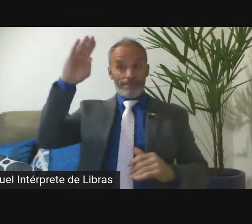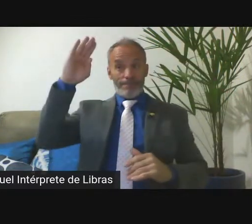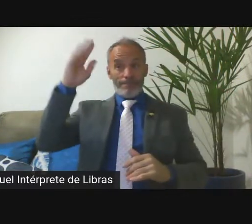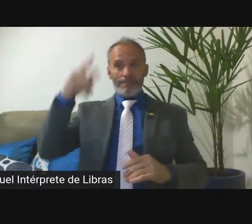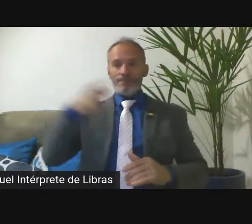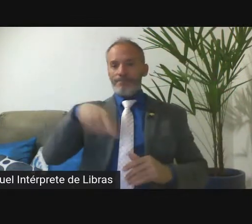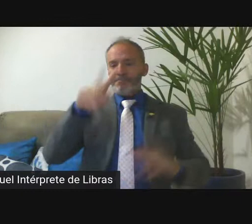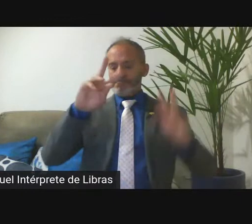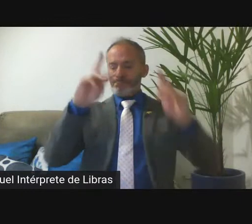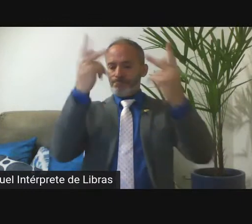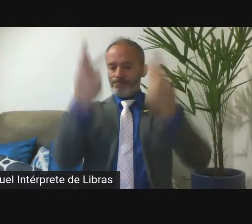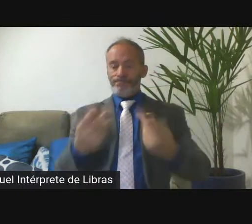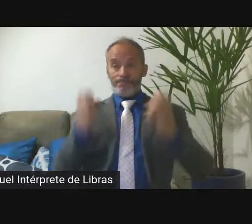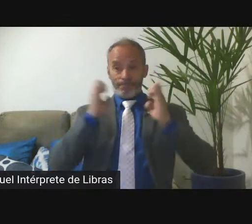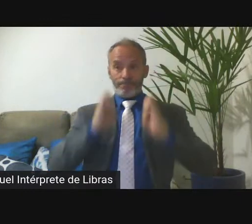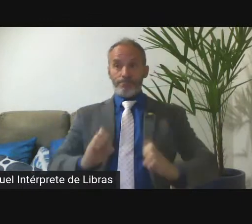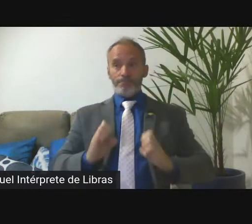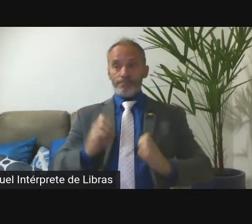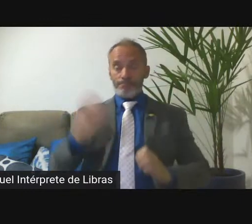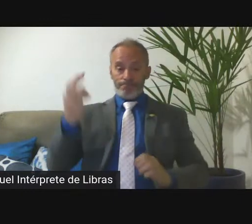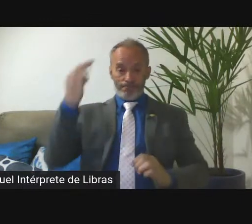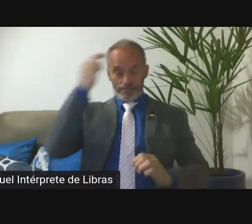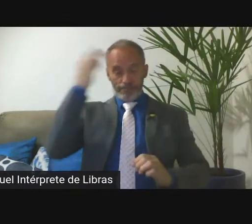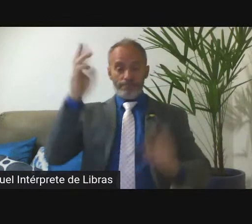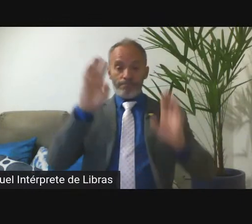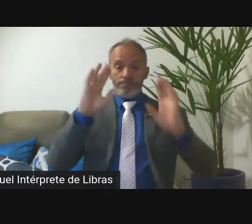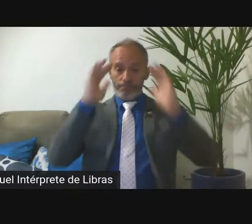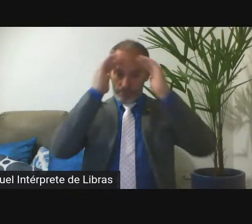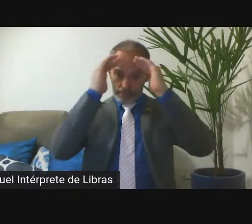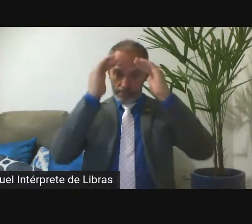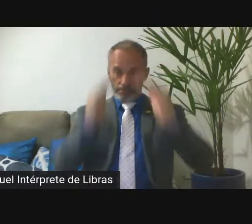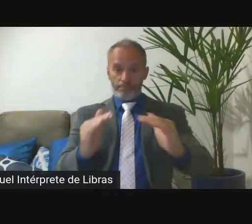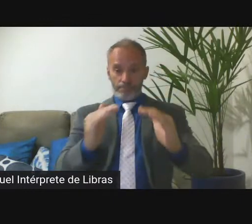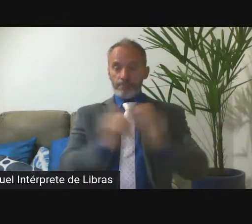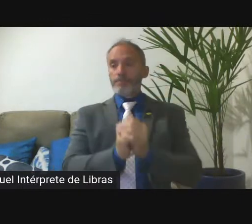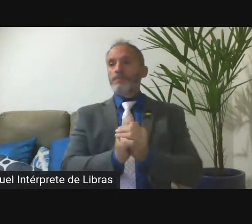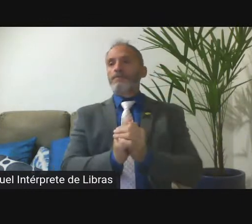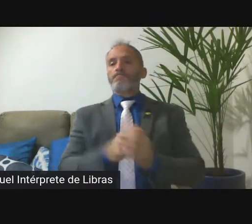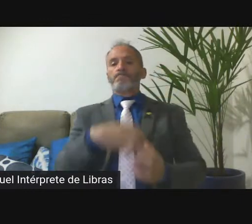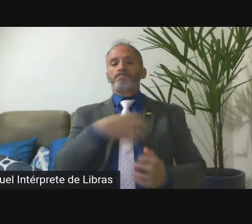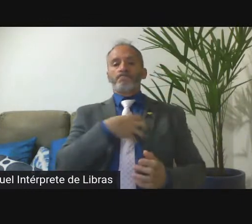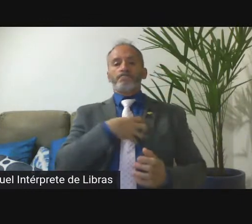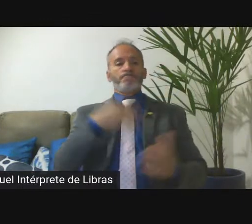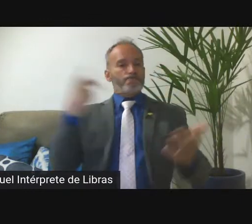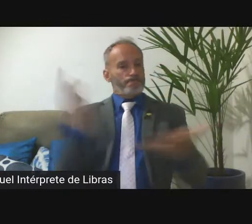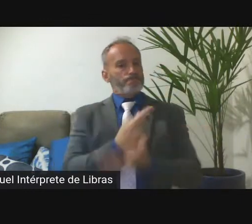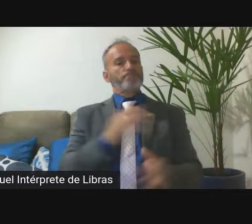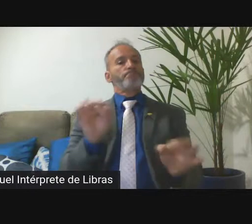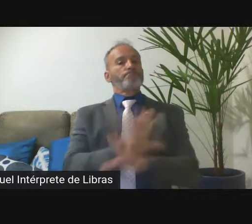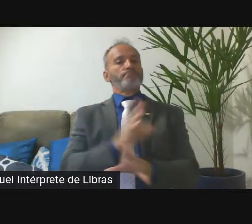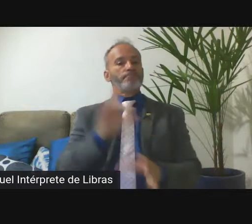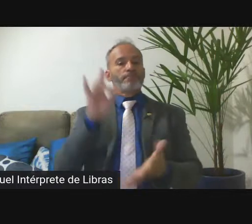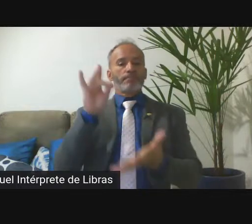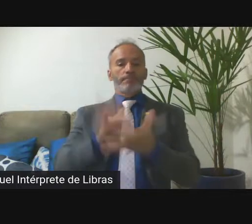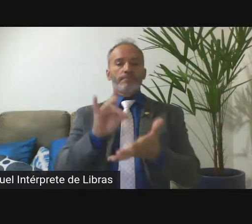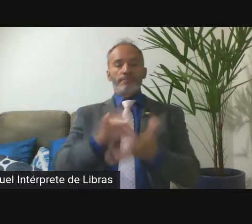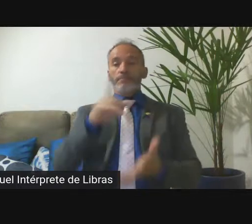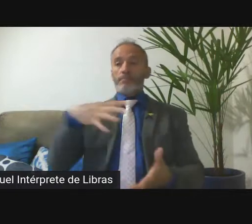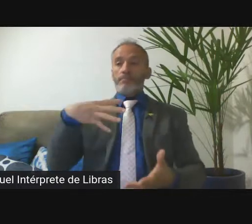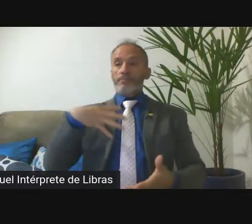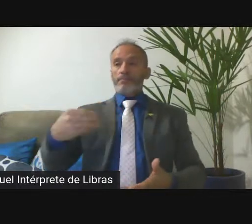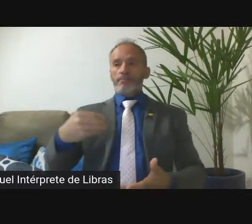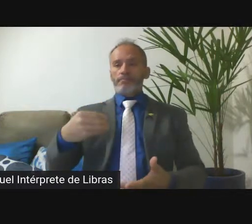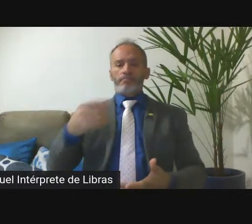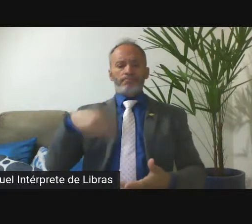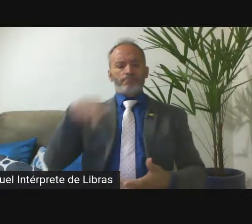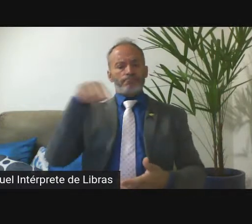seres humanos éticos, de caráter e de respeito. Sentimento de dever cumprido, e tenho certeza de que seus filhos não